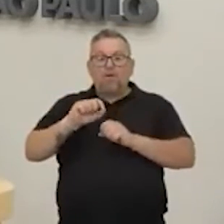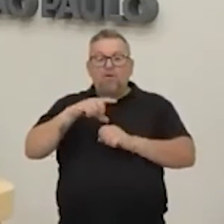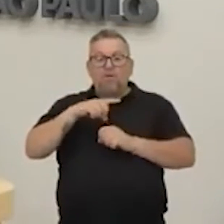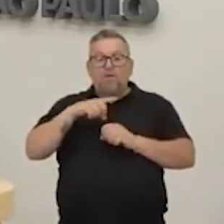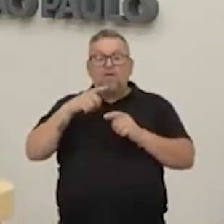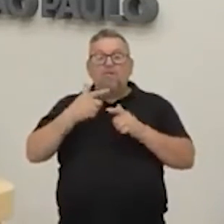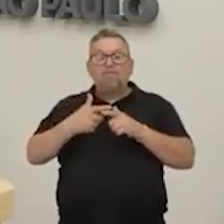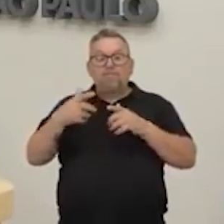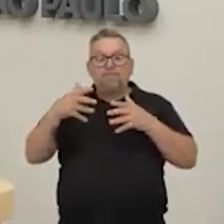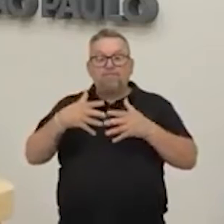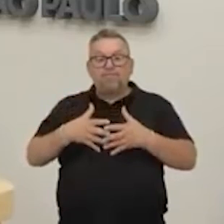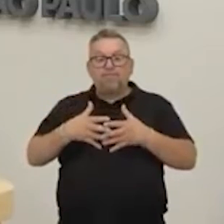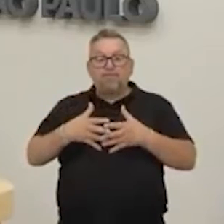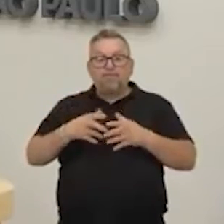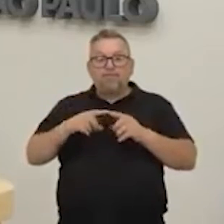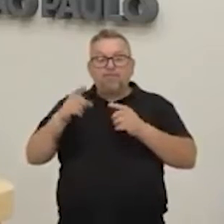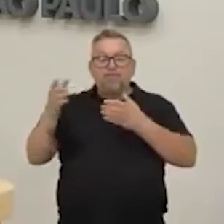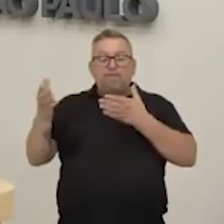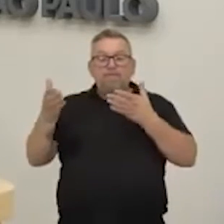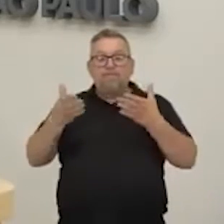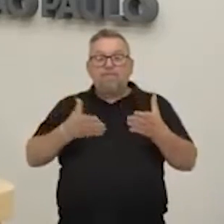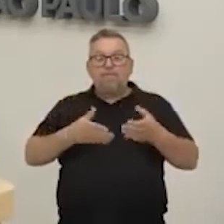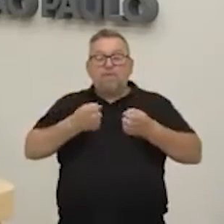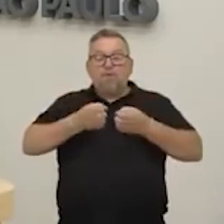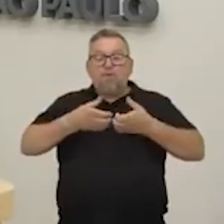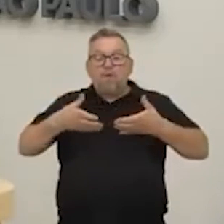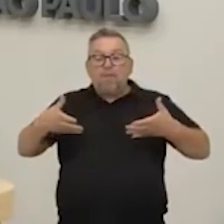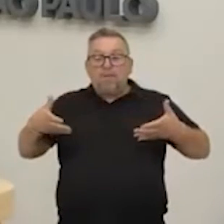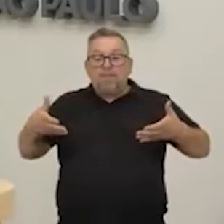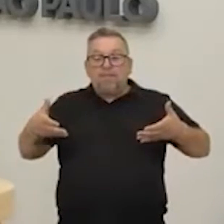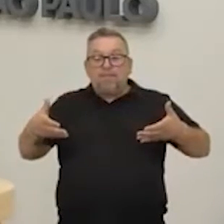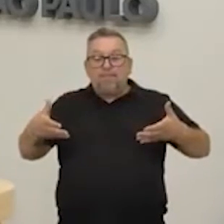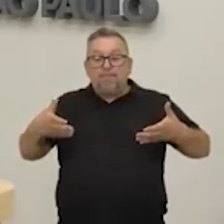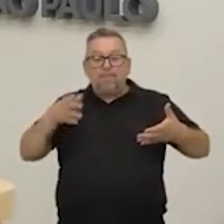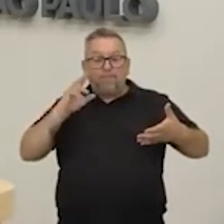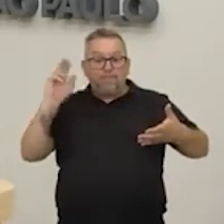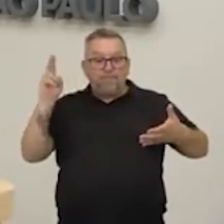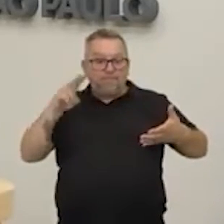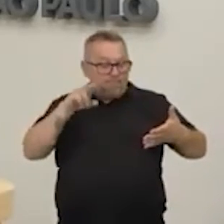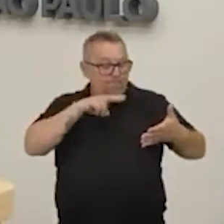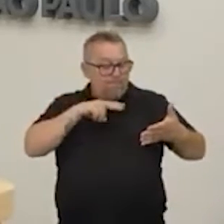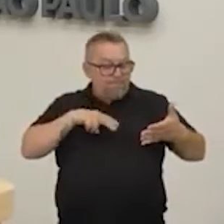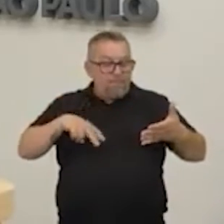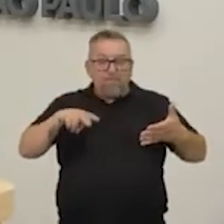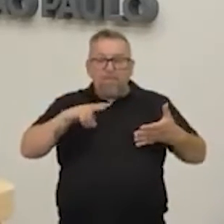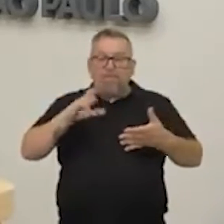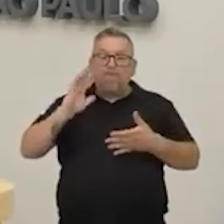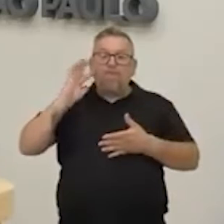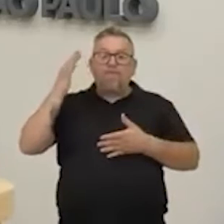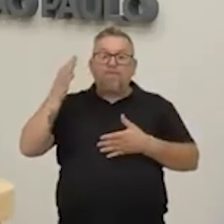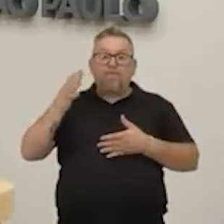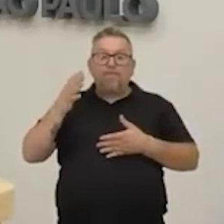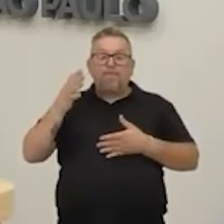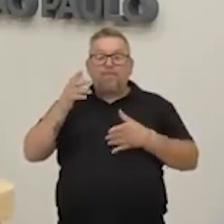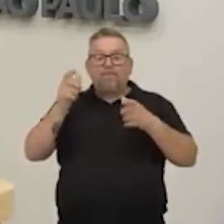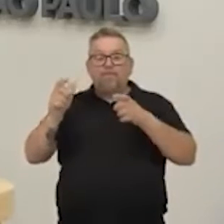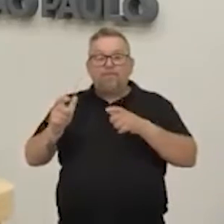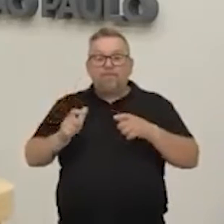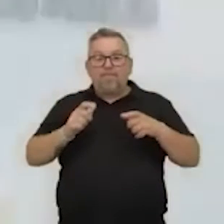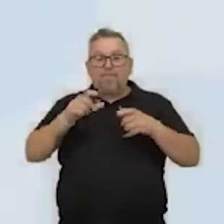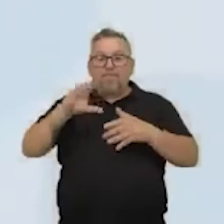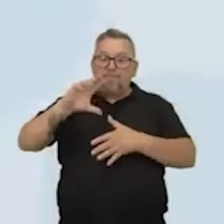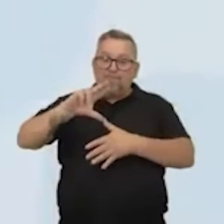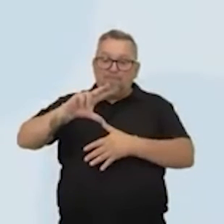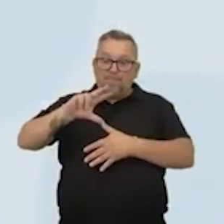os conflitos, né? E aí eu trouxe um mapa para vocês terem uma ideia desses conflitos aí, do que aconteceu em algumas regiões aí da